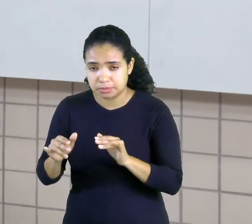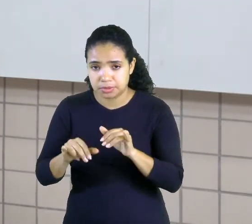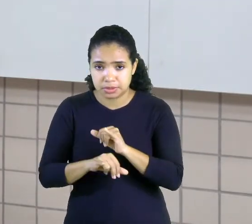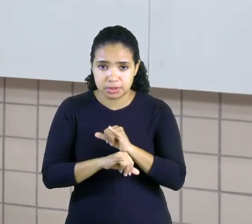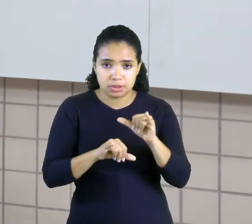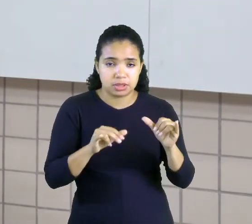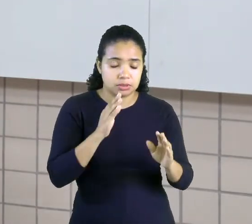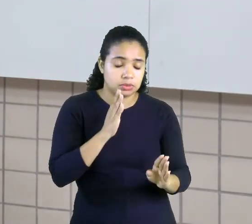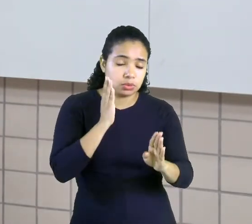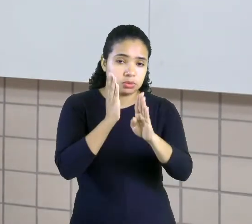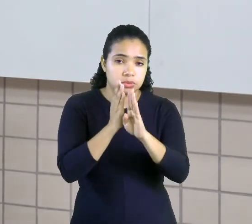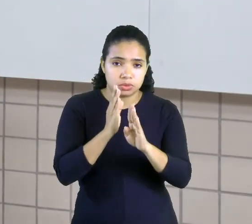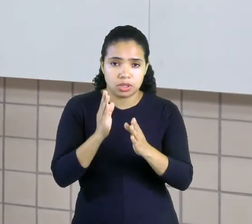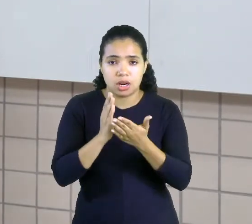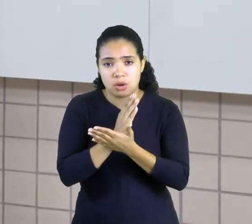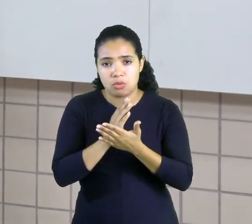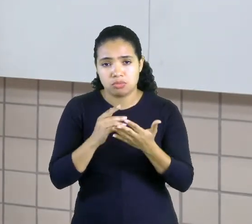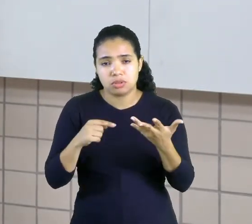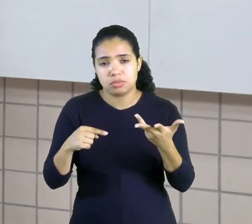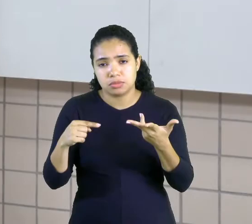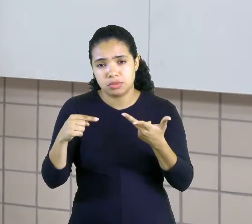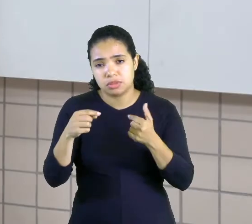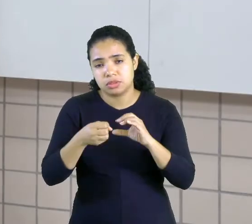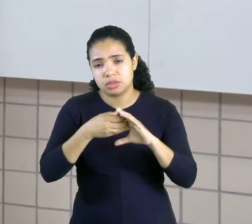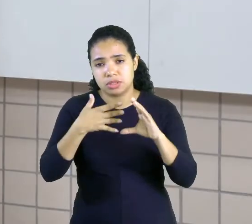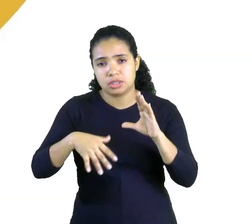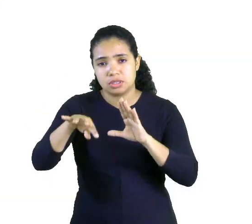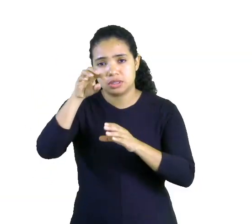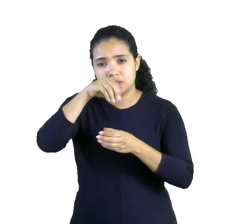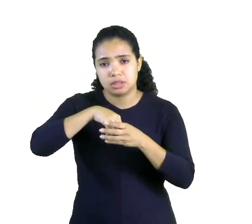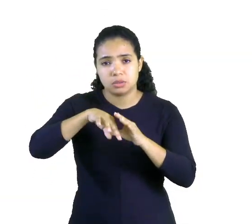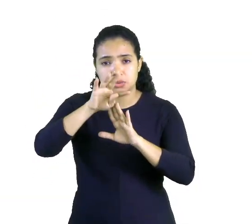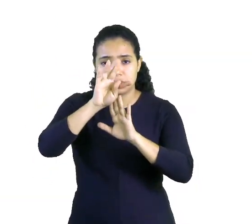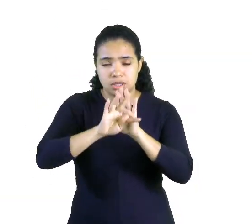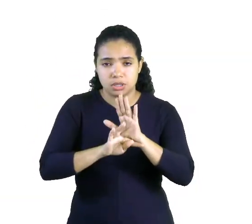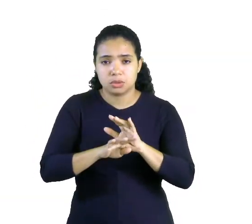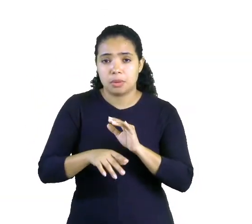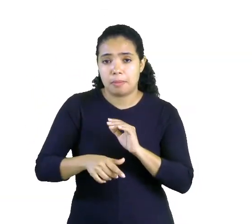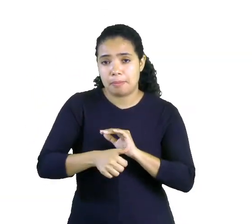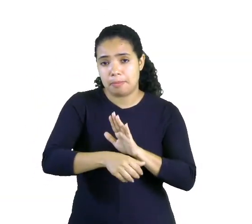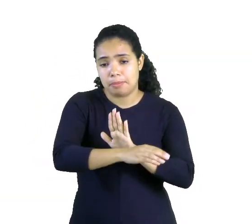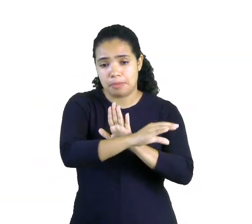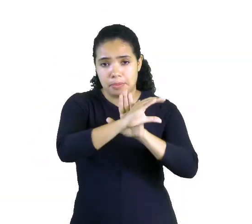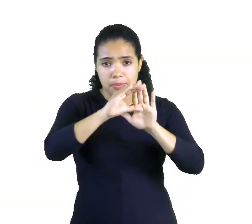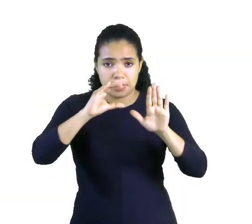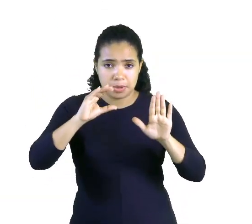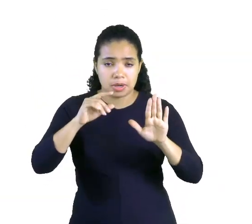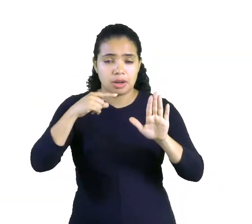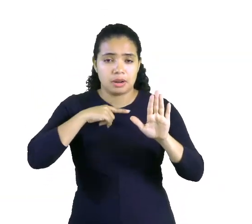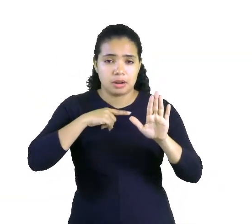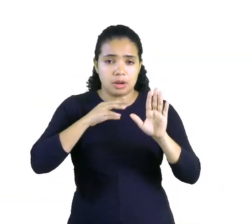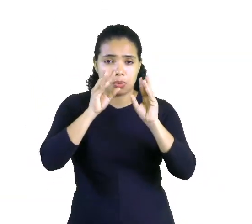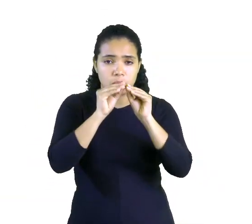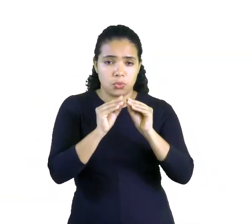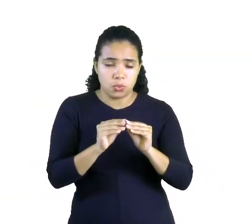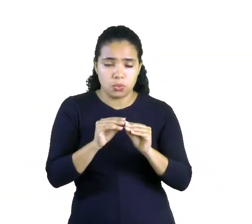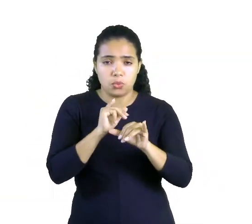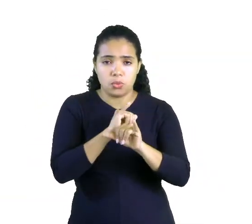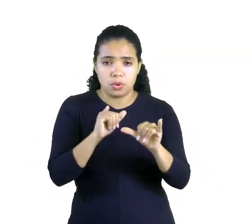e identificar alguns aspectos deste texto. No primeiro parágrafo consta a síntese da